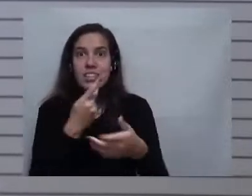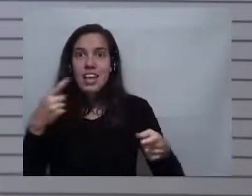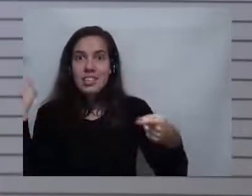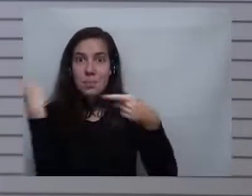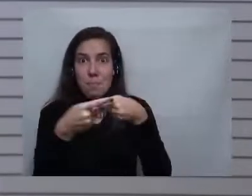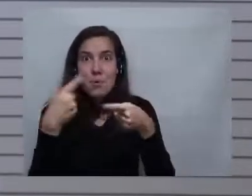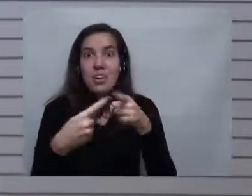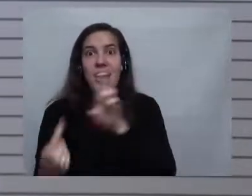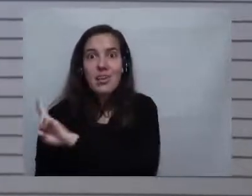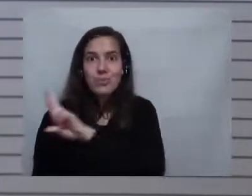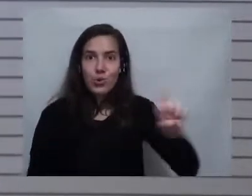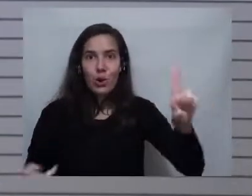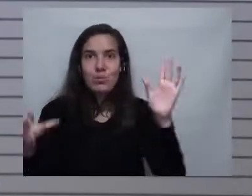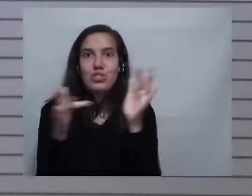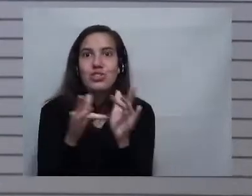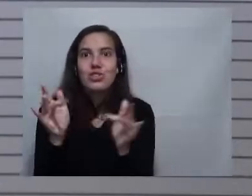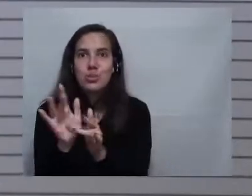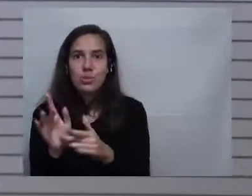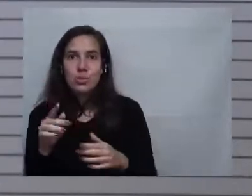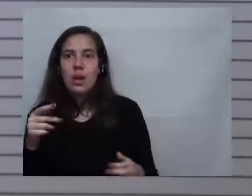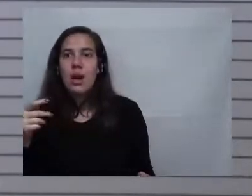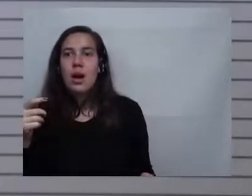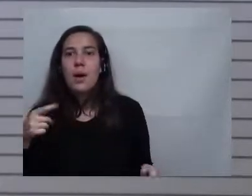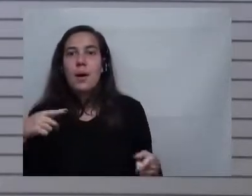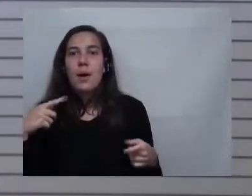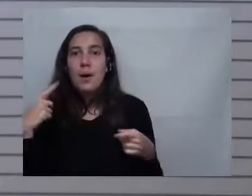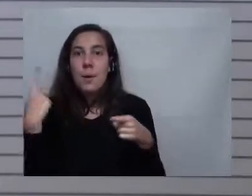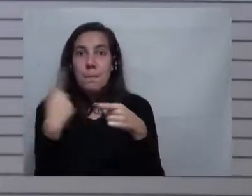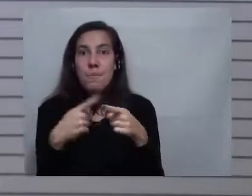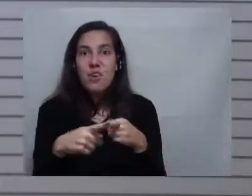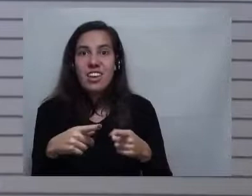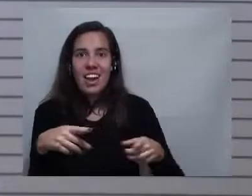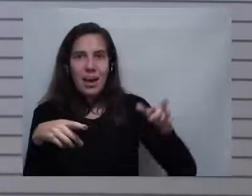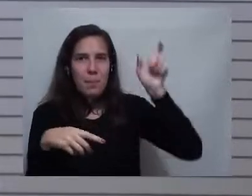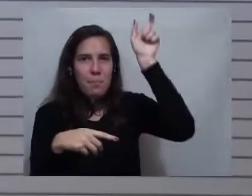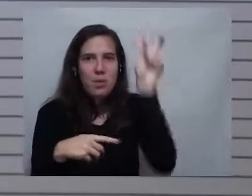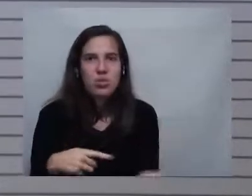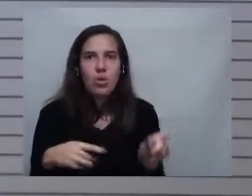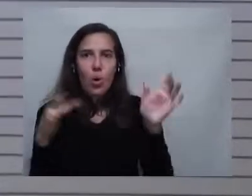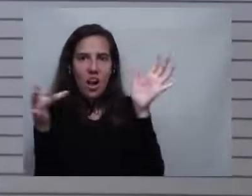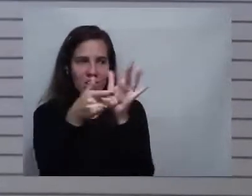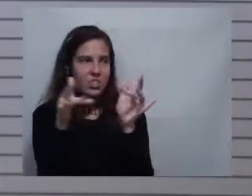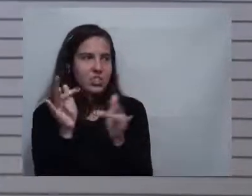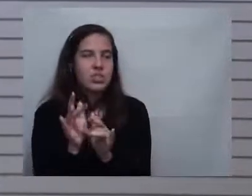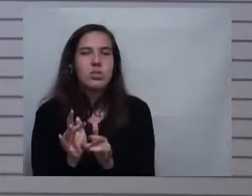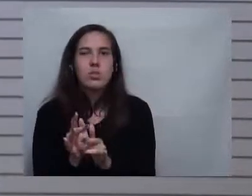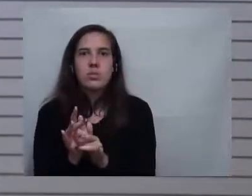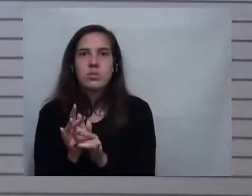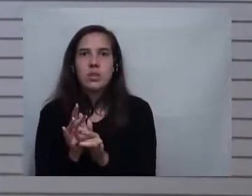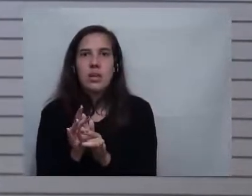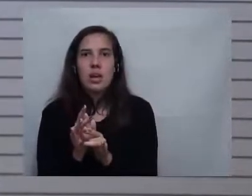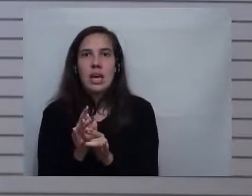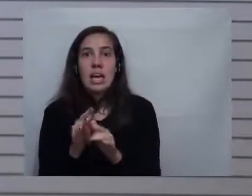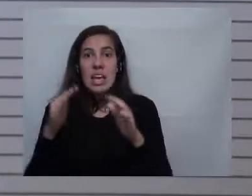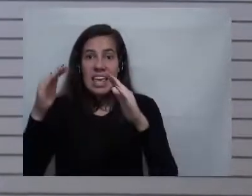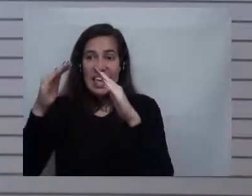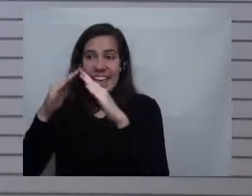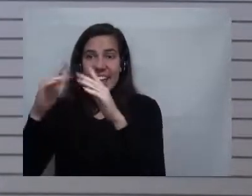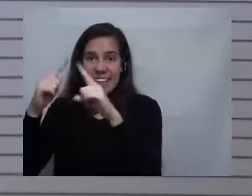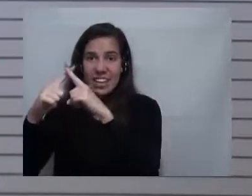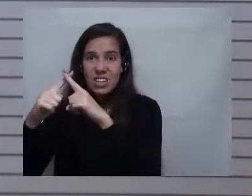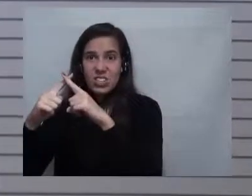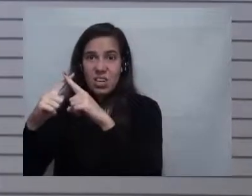nada do que foi feito se fez não adianta a igreja não avança por isso Ministérios caem